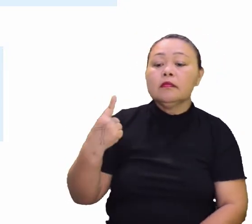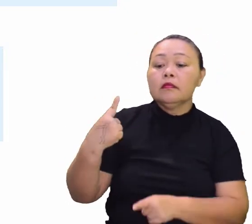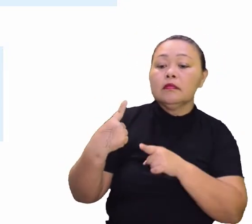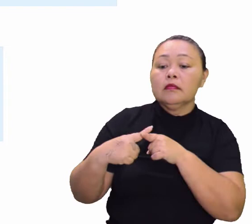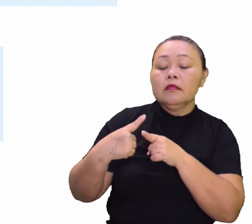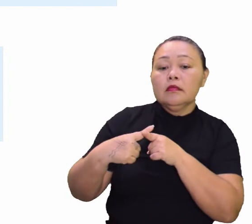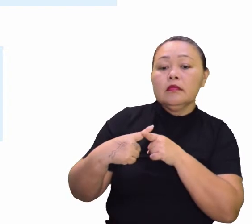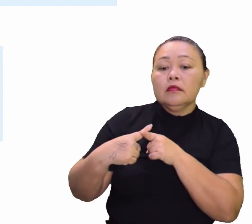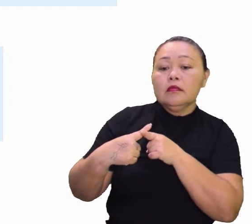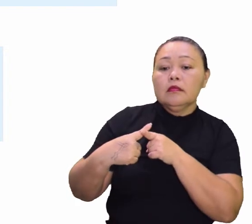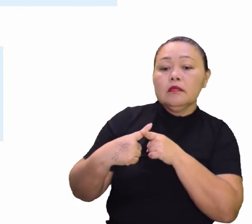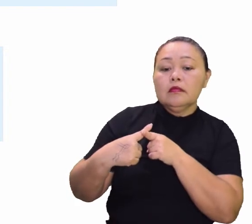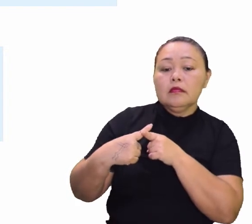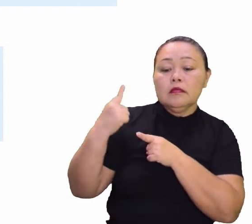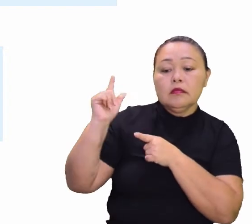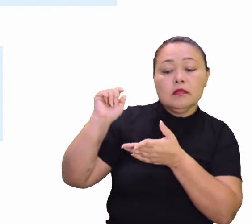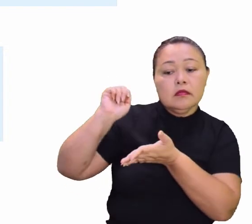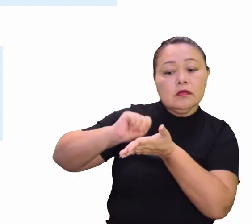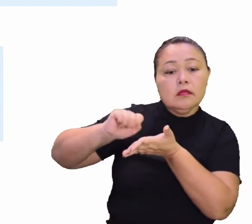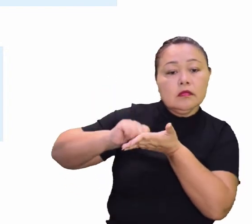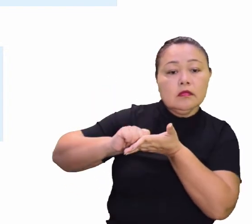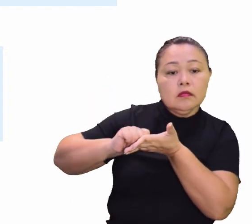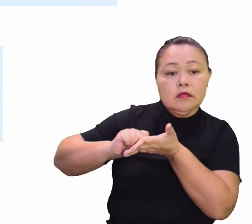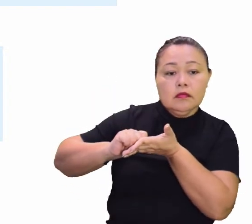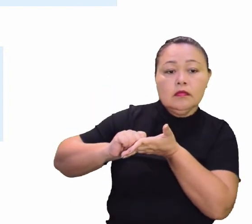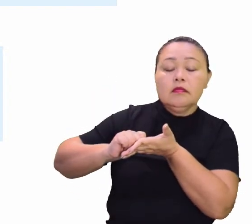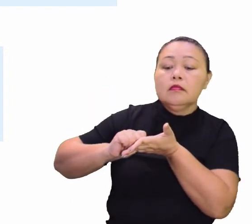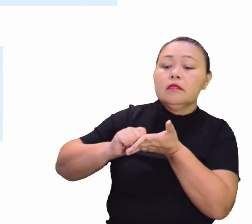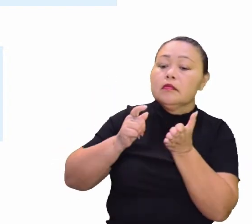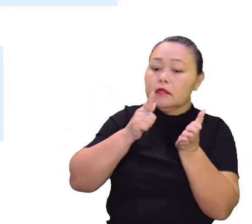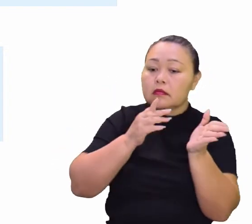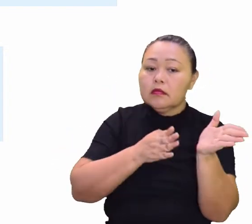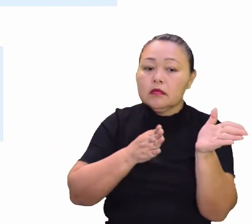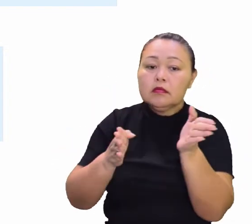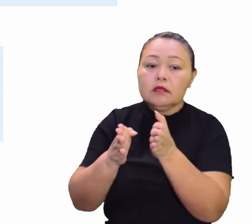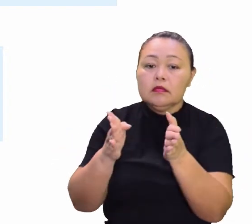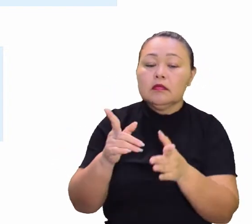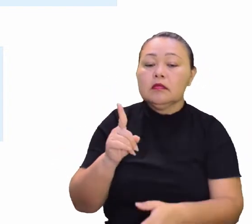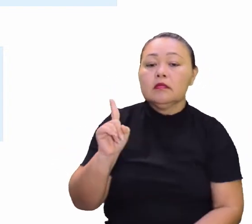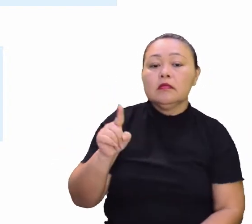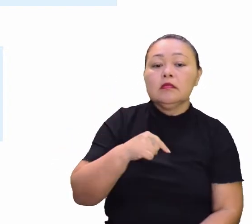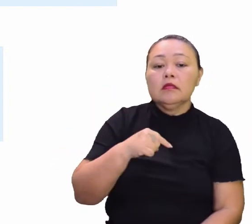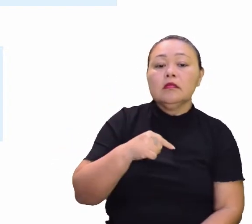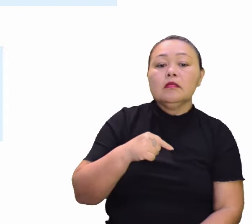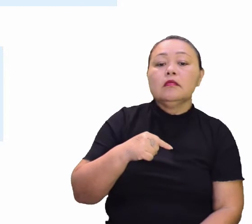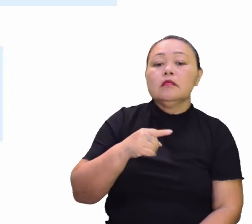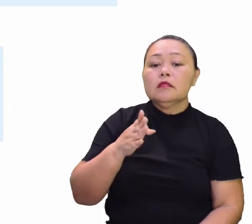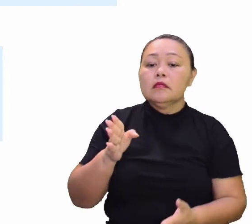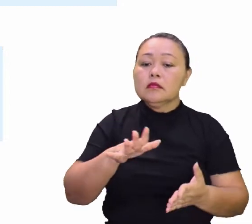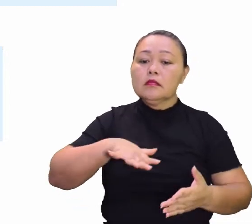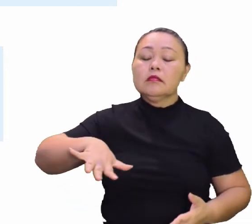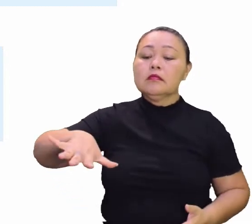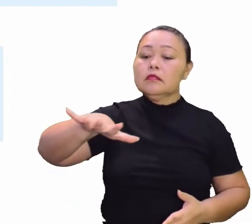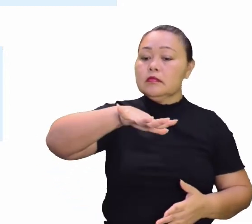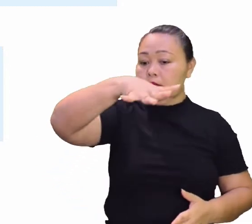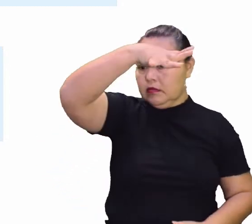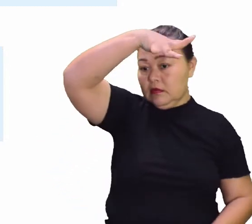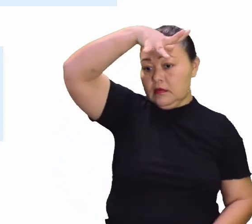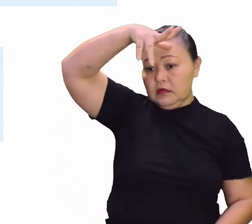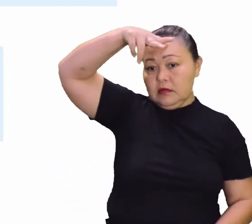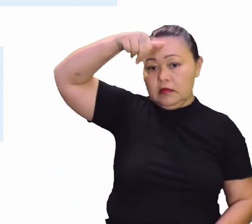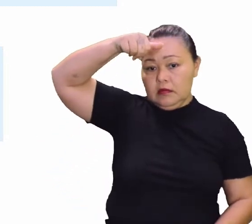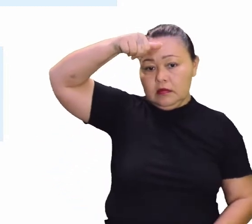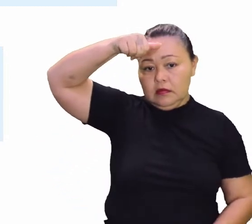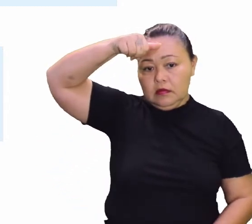porque ali está escrito assim, ó, que o Rio Guaporé Pode ler. Curso de água da bacia do Rio